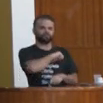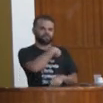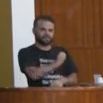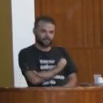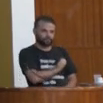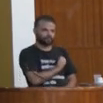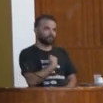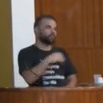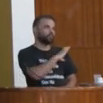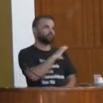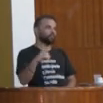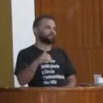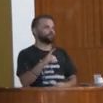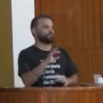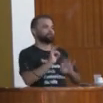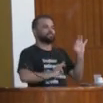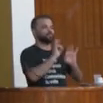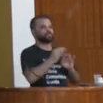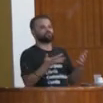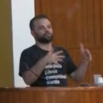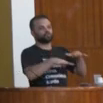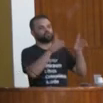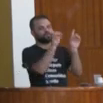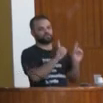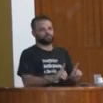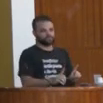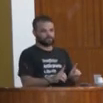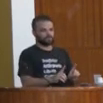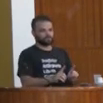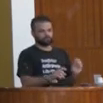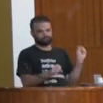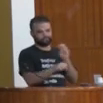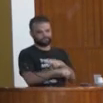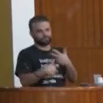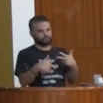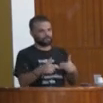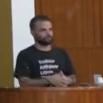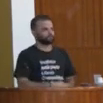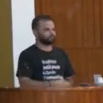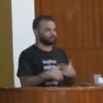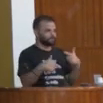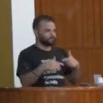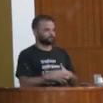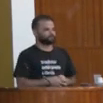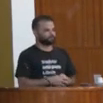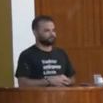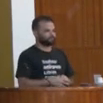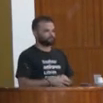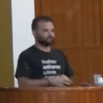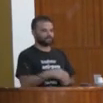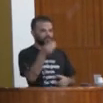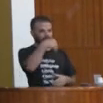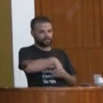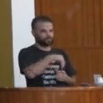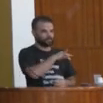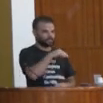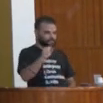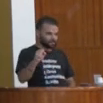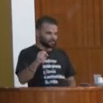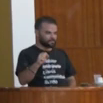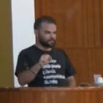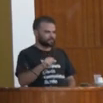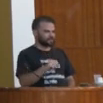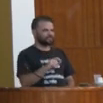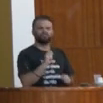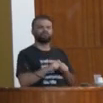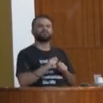do projeto de inclusão de pessoas com deficiência no mercado de trabalho e reabilitados do INSS, e a gente fiscaliza as empresas.